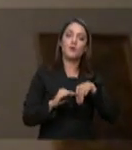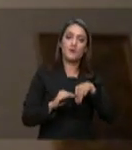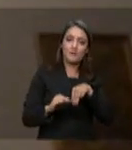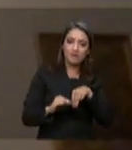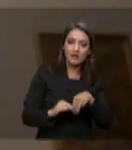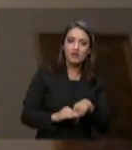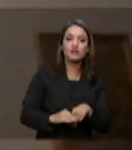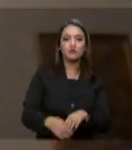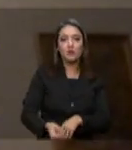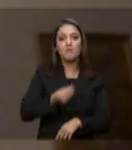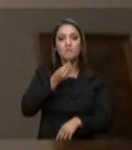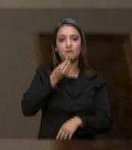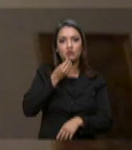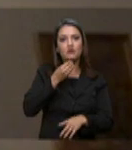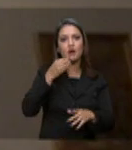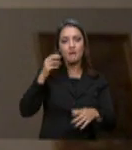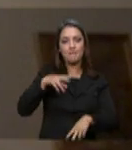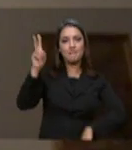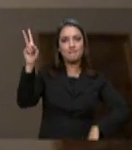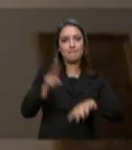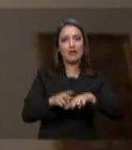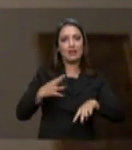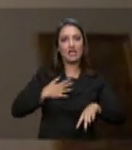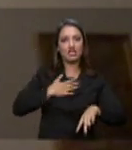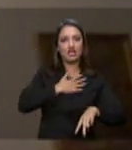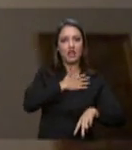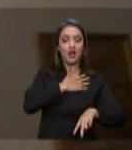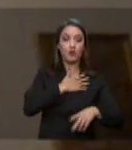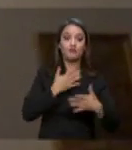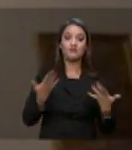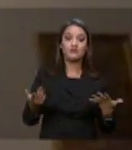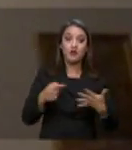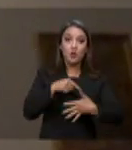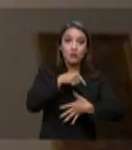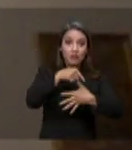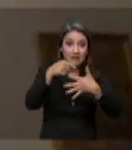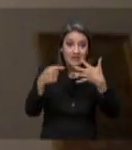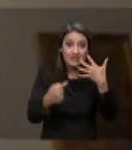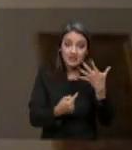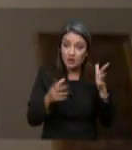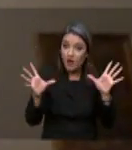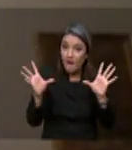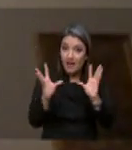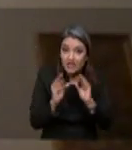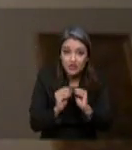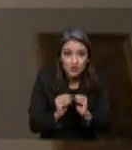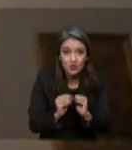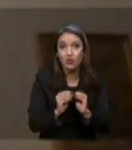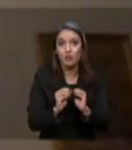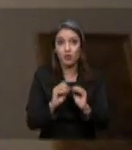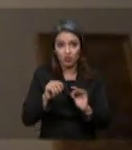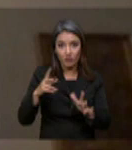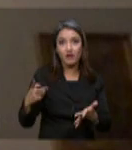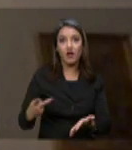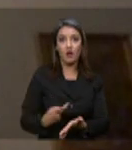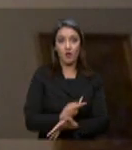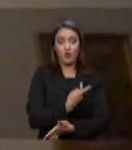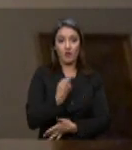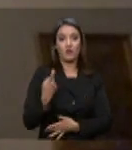corte deveria aprender um general Essas são assim a síntese fática